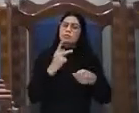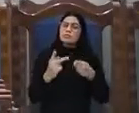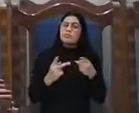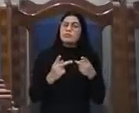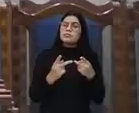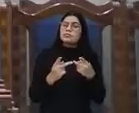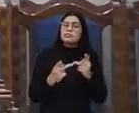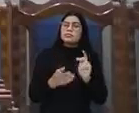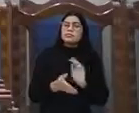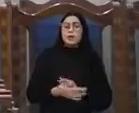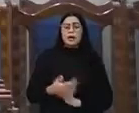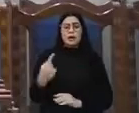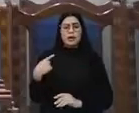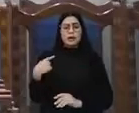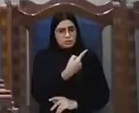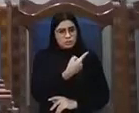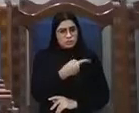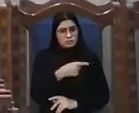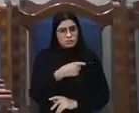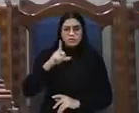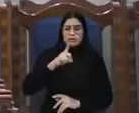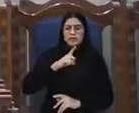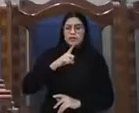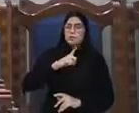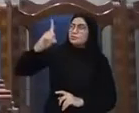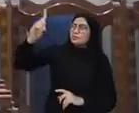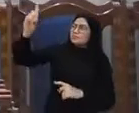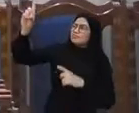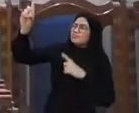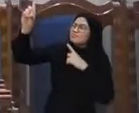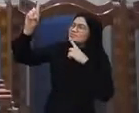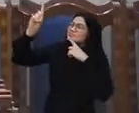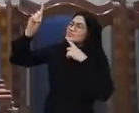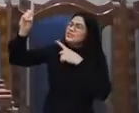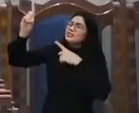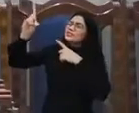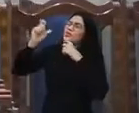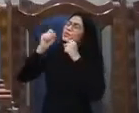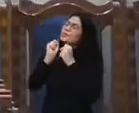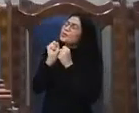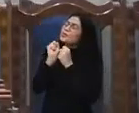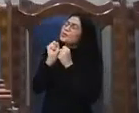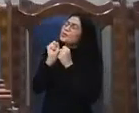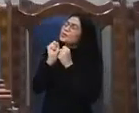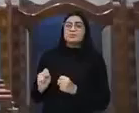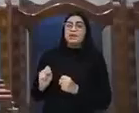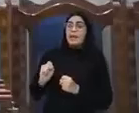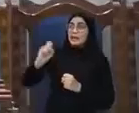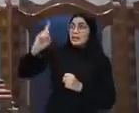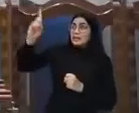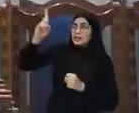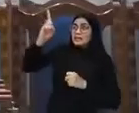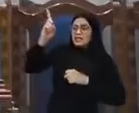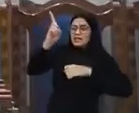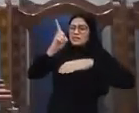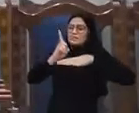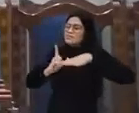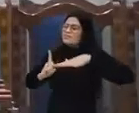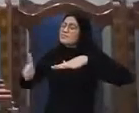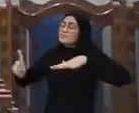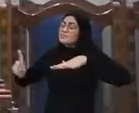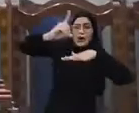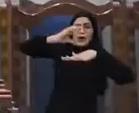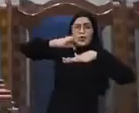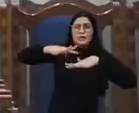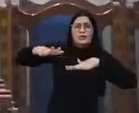nesta noite, que nós temos um Deus que é poderoso, um Deus que é maior que os ídolos, um Deus que é maior que